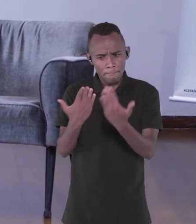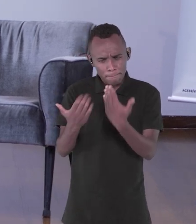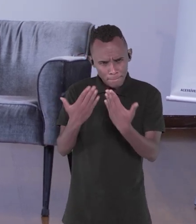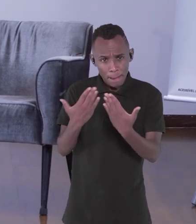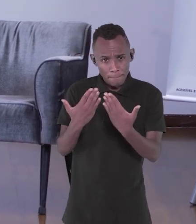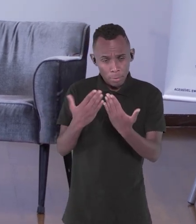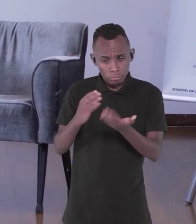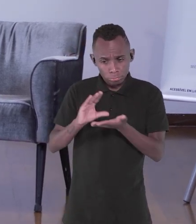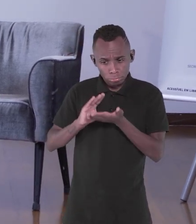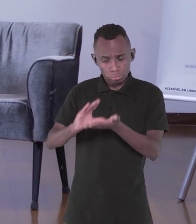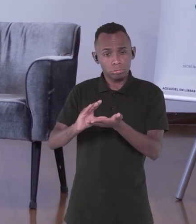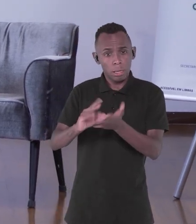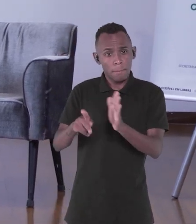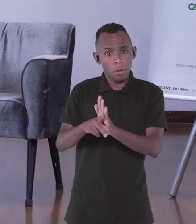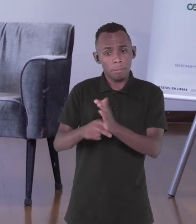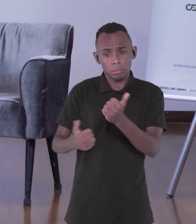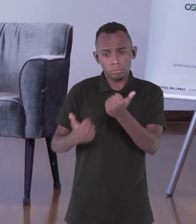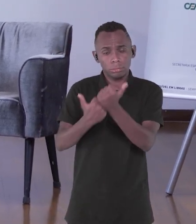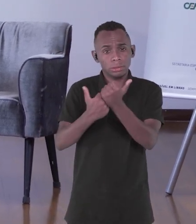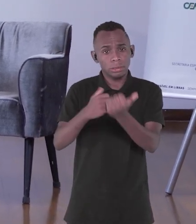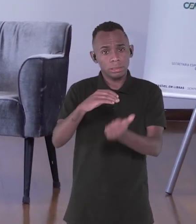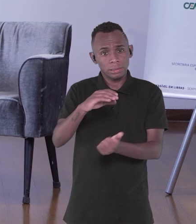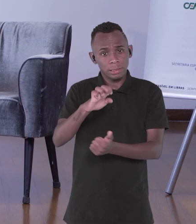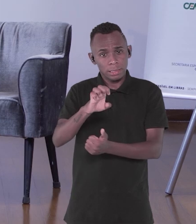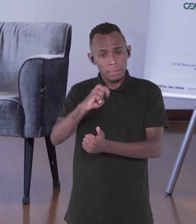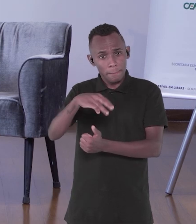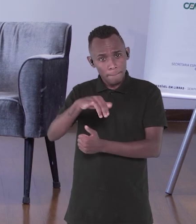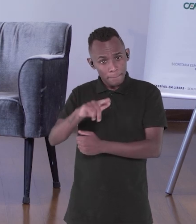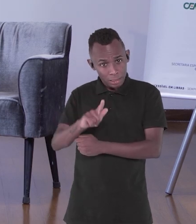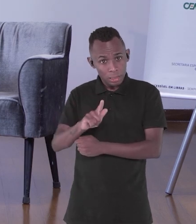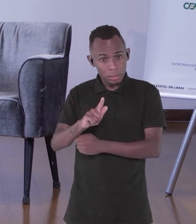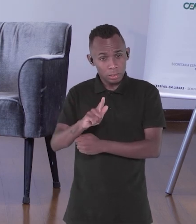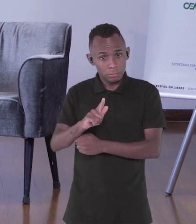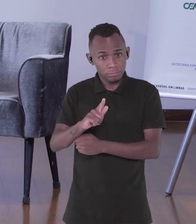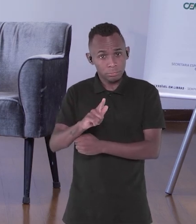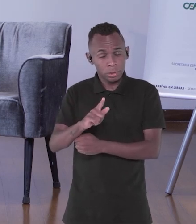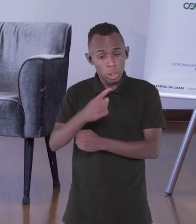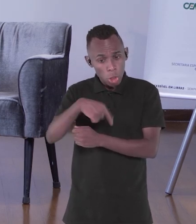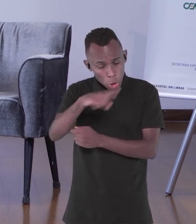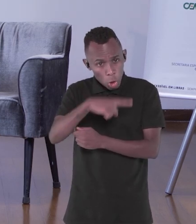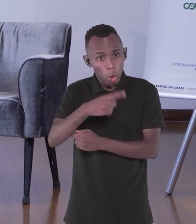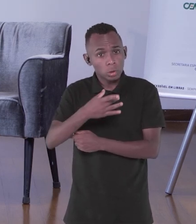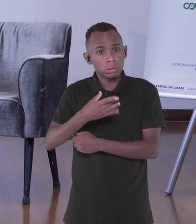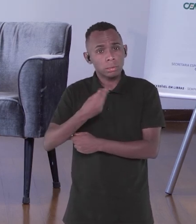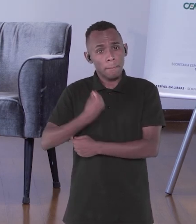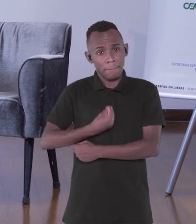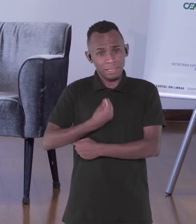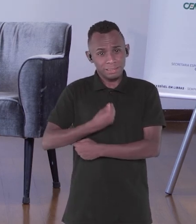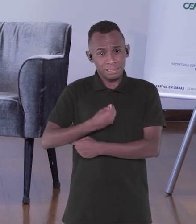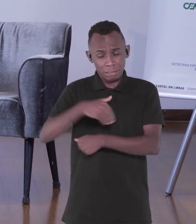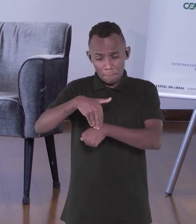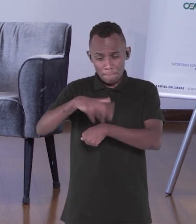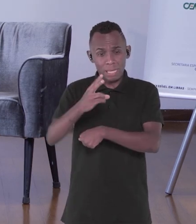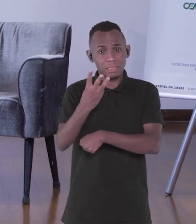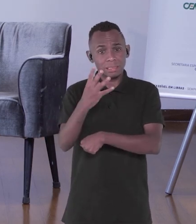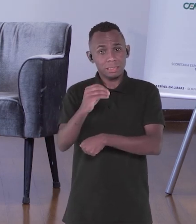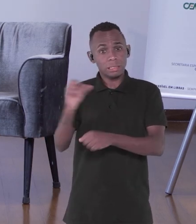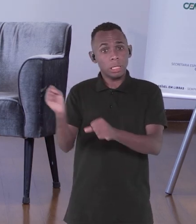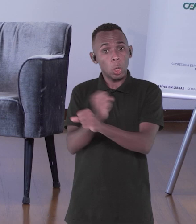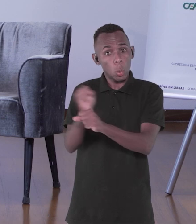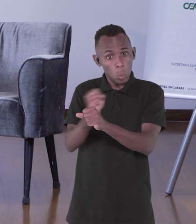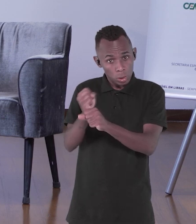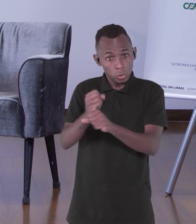a qual eu agradeço, e a gente participa, está aqui presente há mais de 30 anos. O projeto